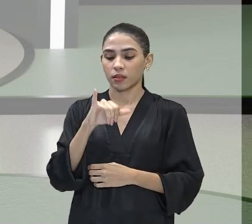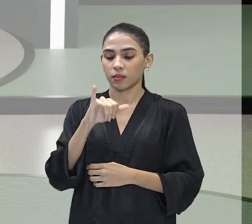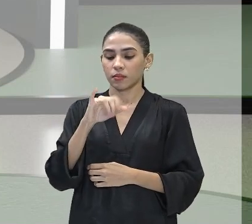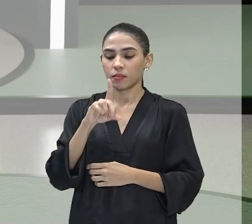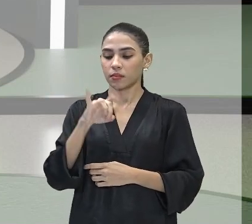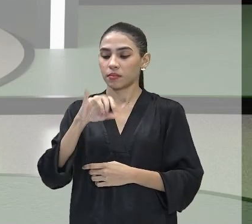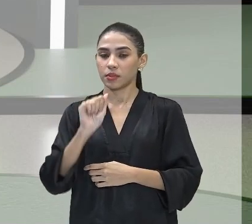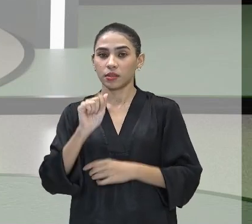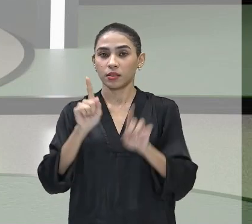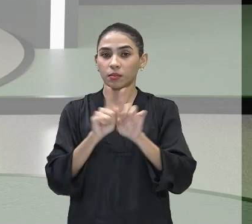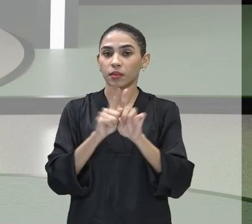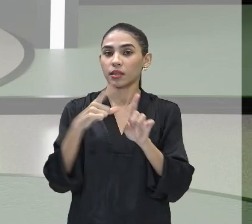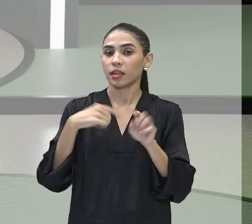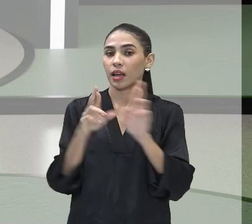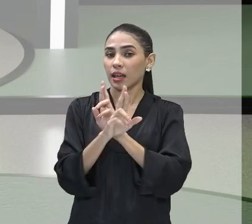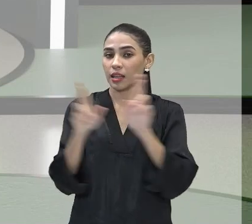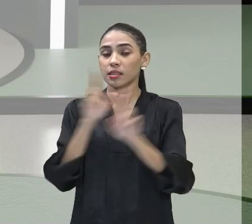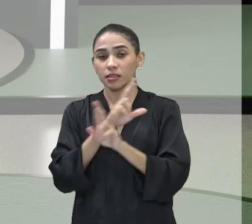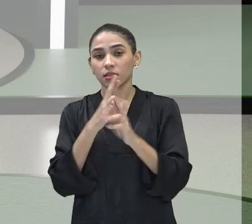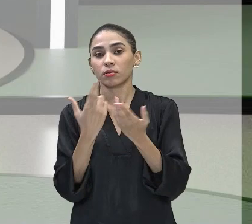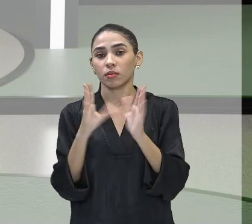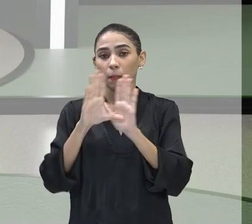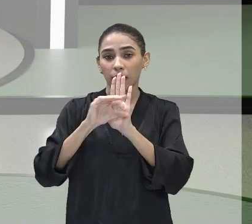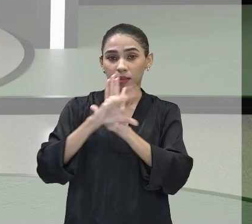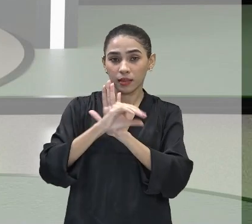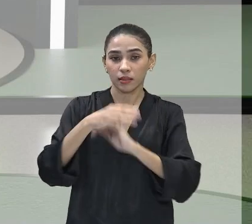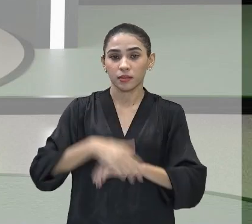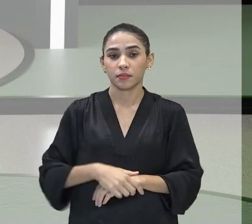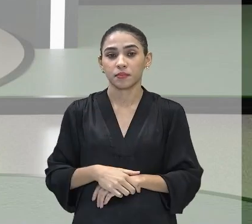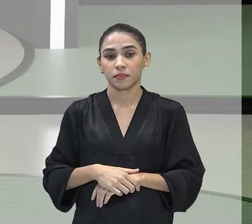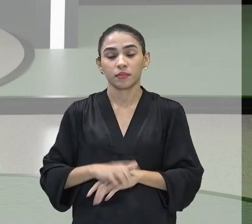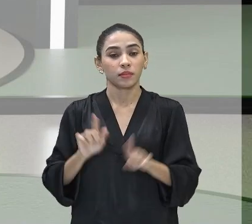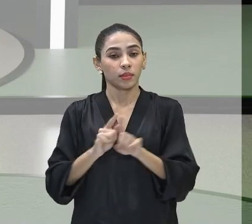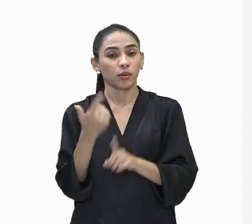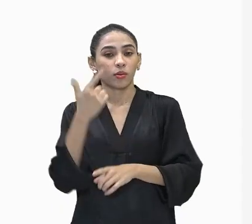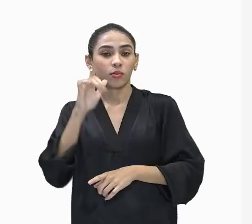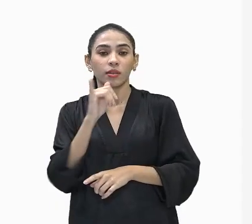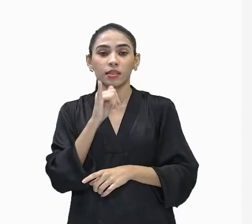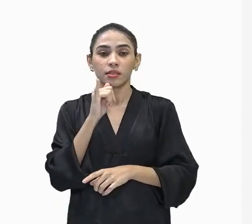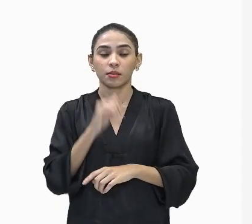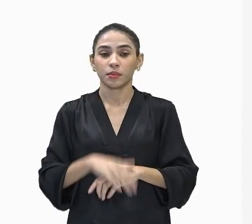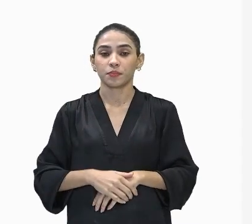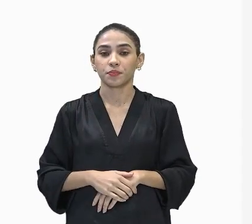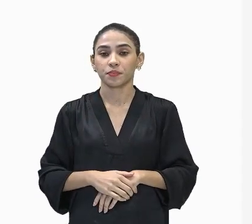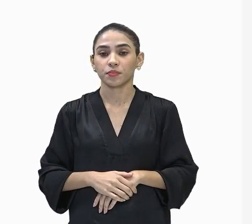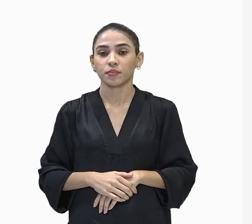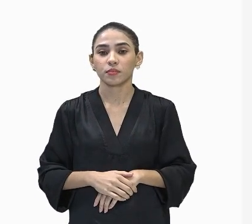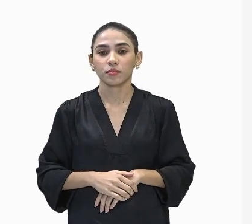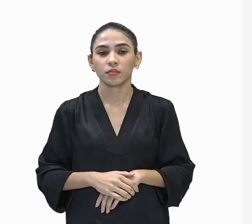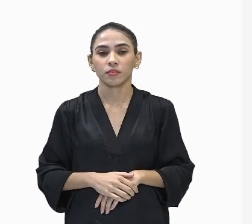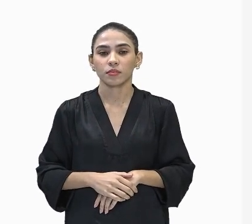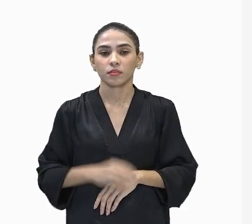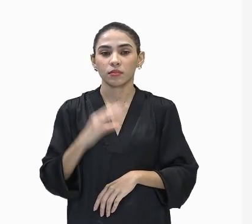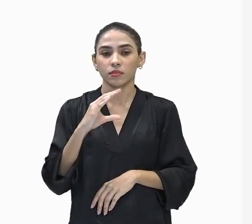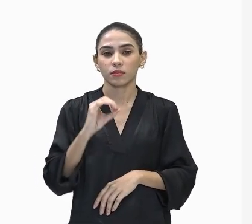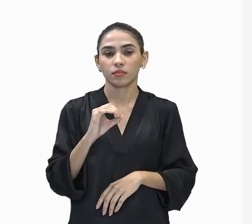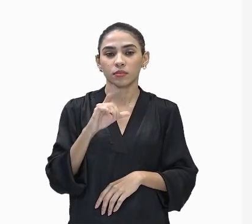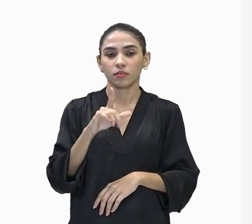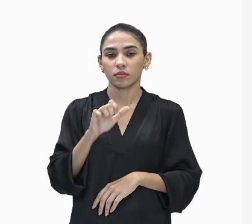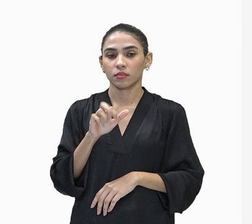relacionado também com uma bactéria e temos mais um exemplo olha só a gente tem um caso da